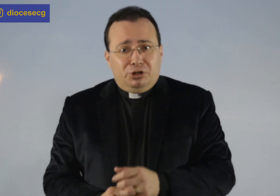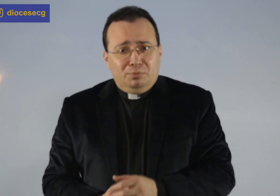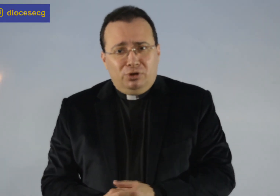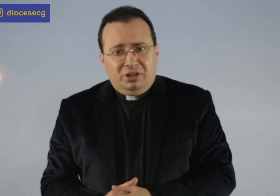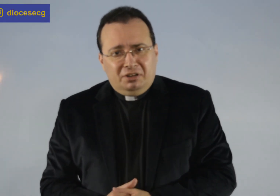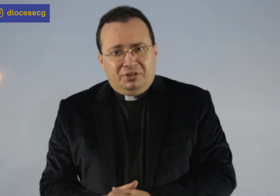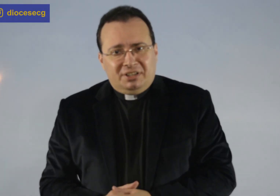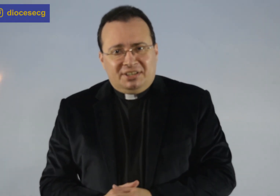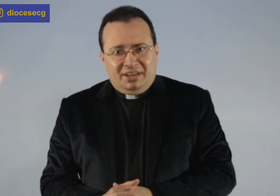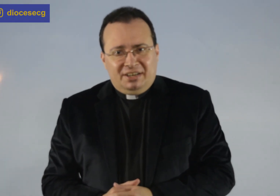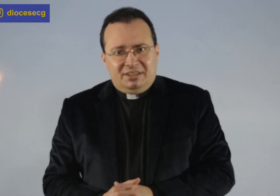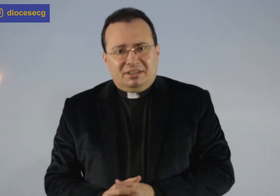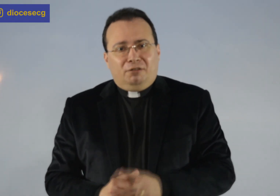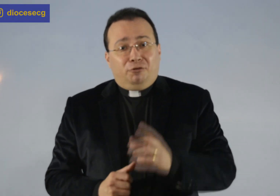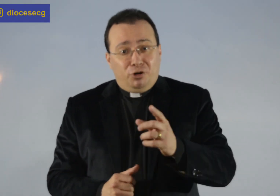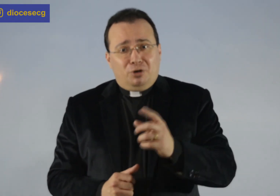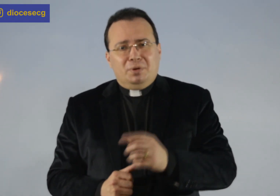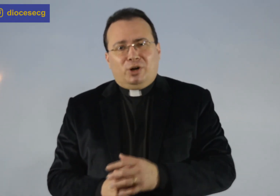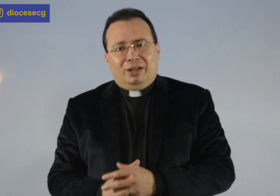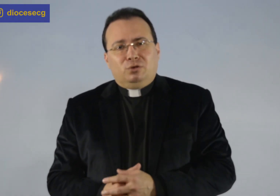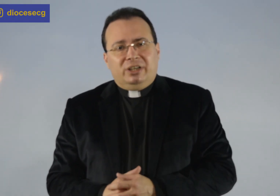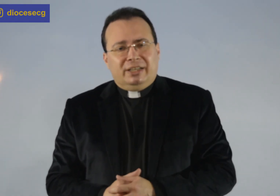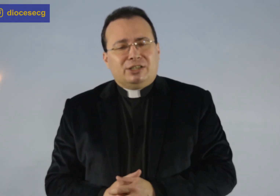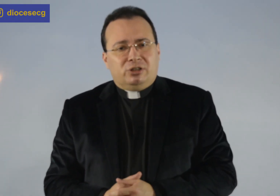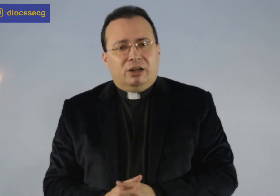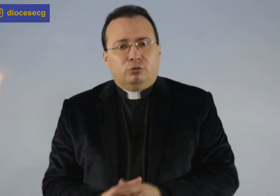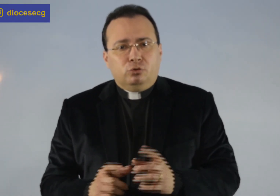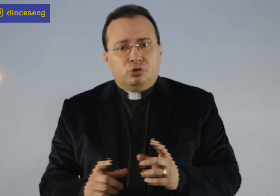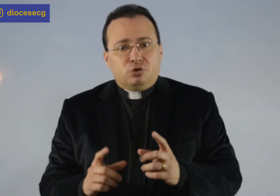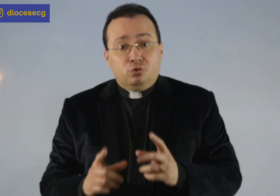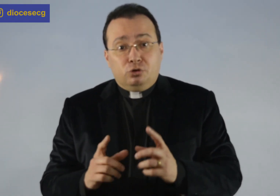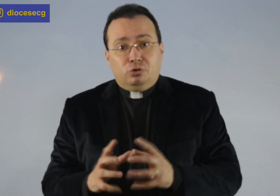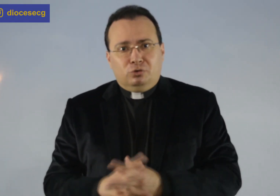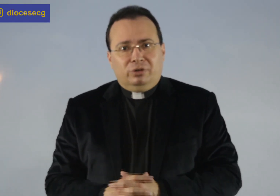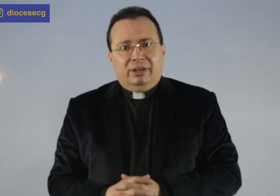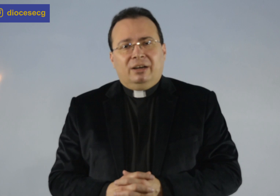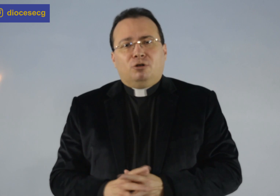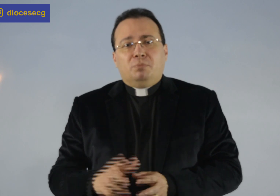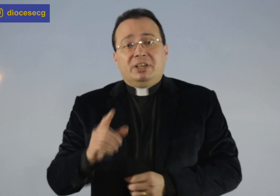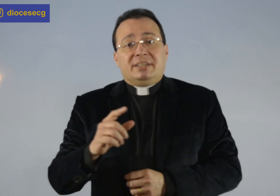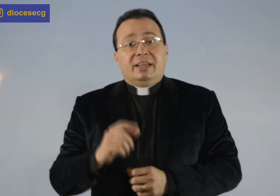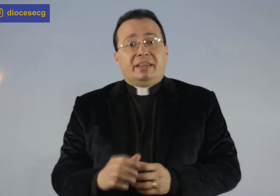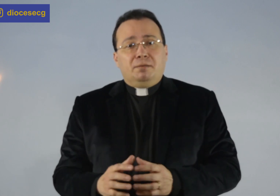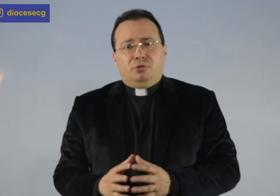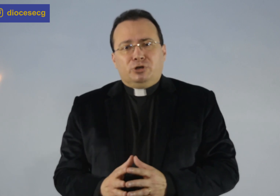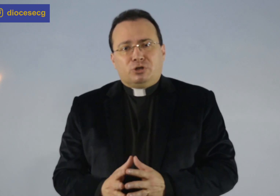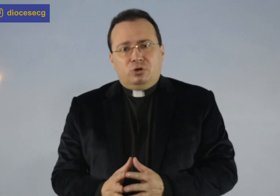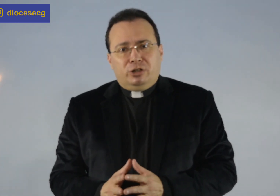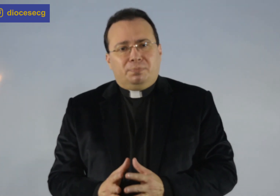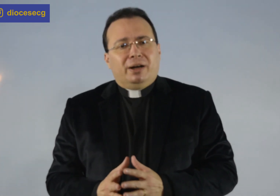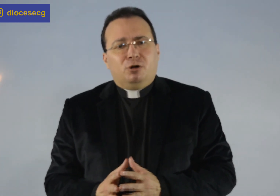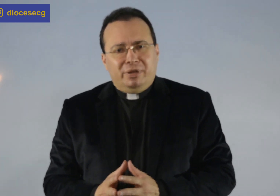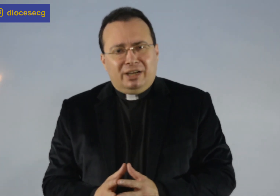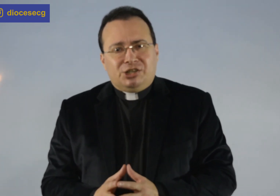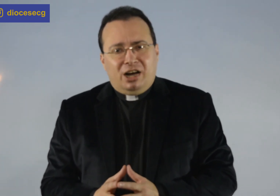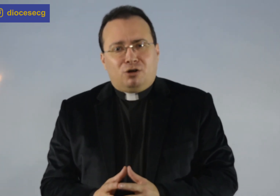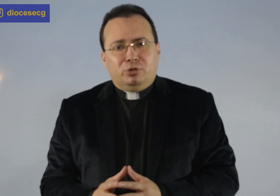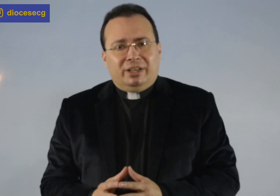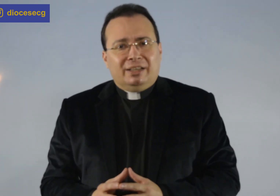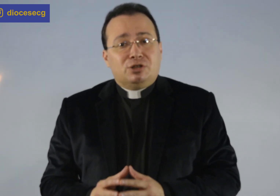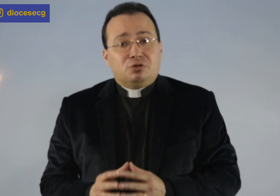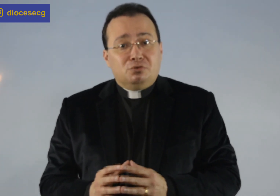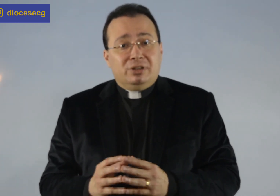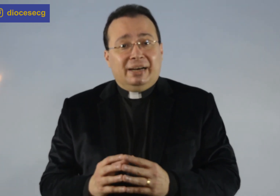Neste último dia 26, foi comemorado o Dia Nacional do Surdo. O mês de setembro foi escolhido para homenagear